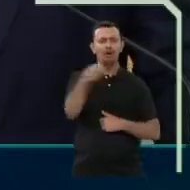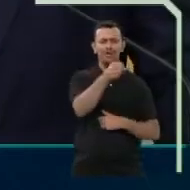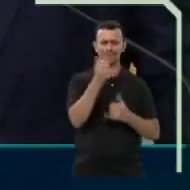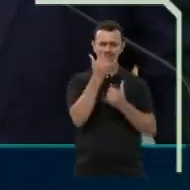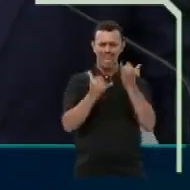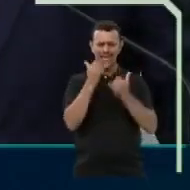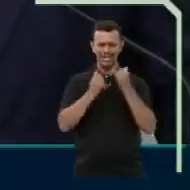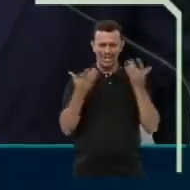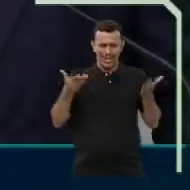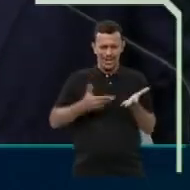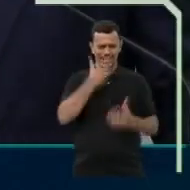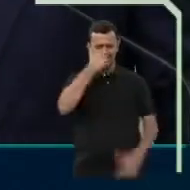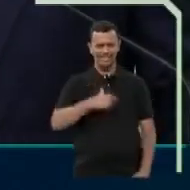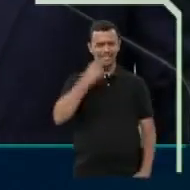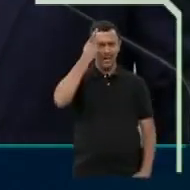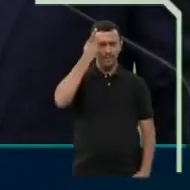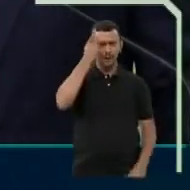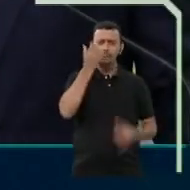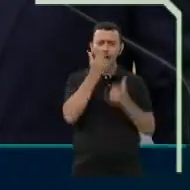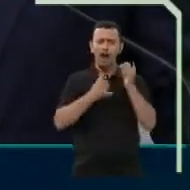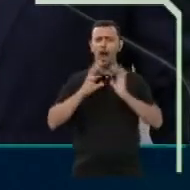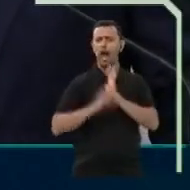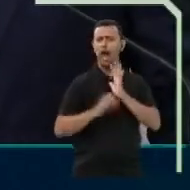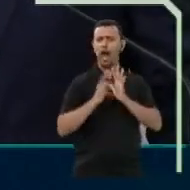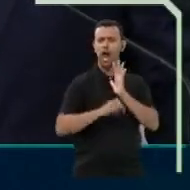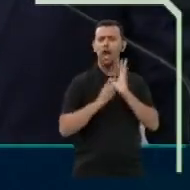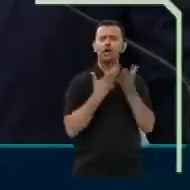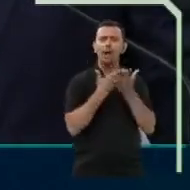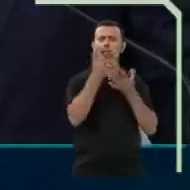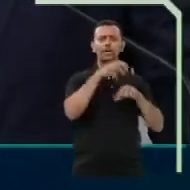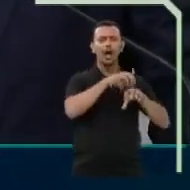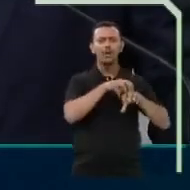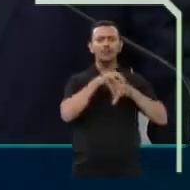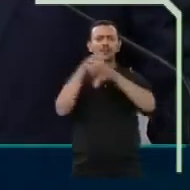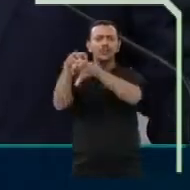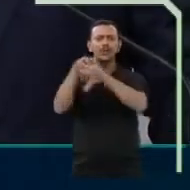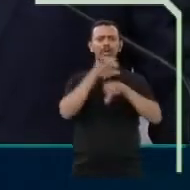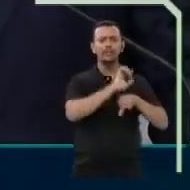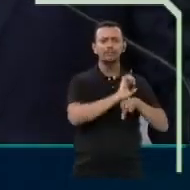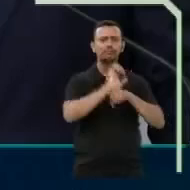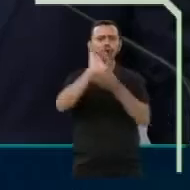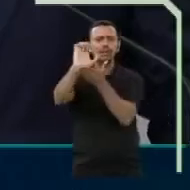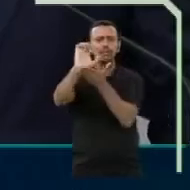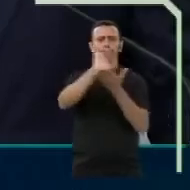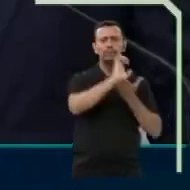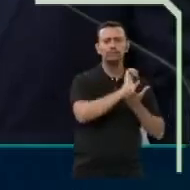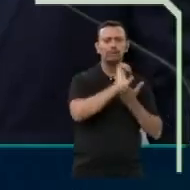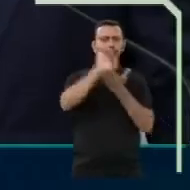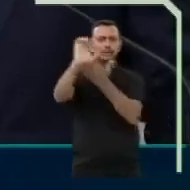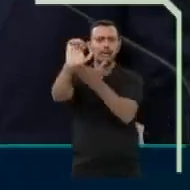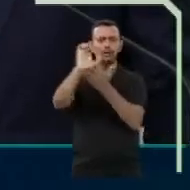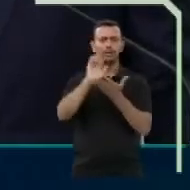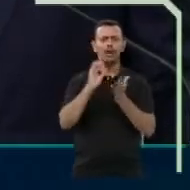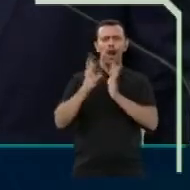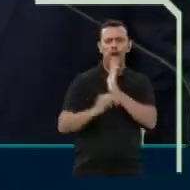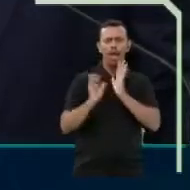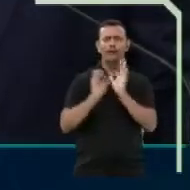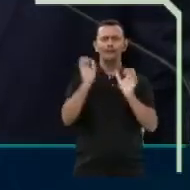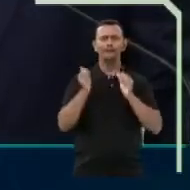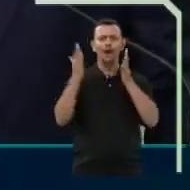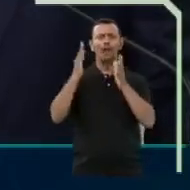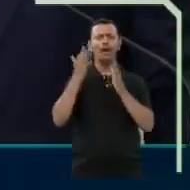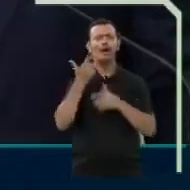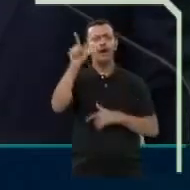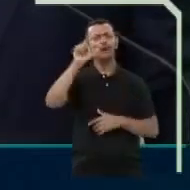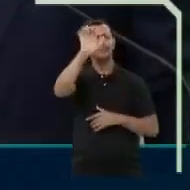o crime organizado. É o maior produto de exportação. Então, resolver o problema de São Paulo não é a maneira